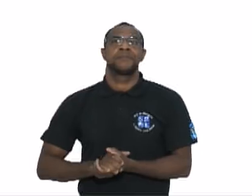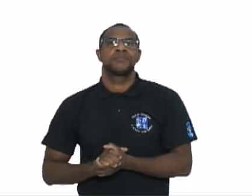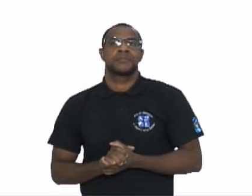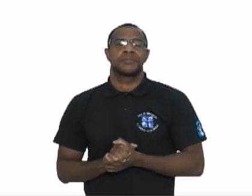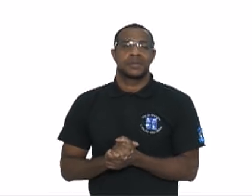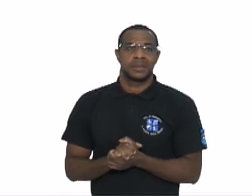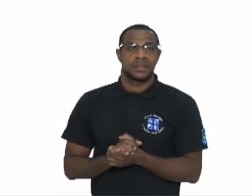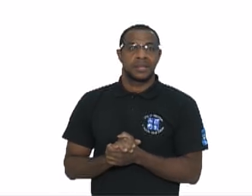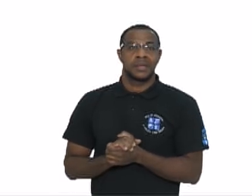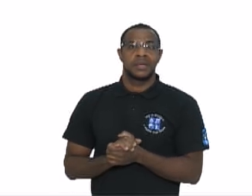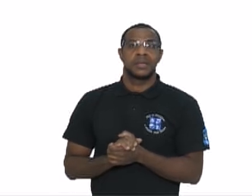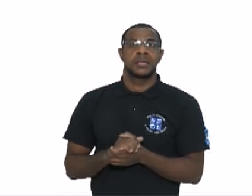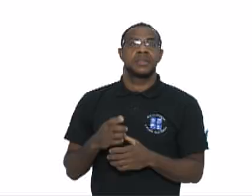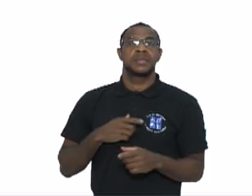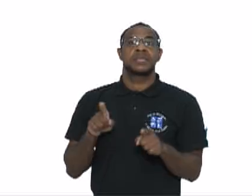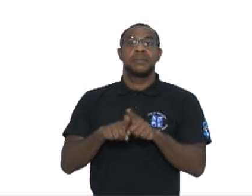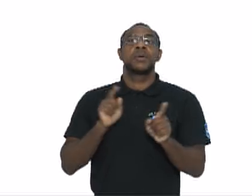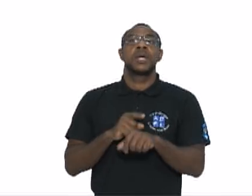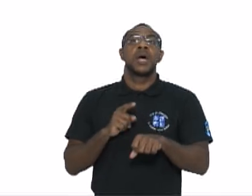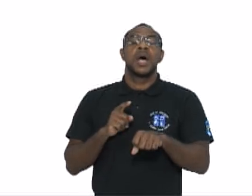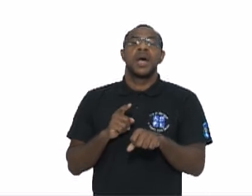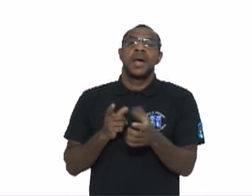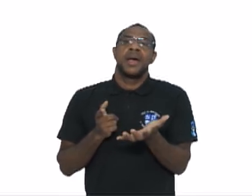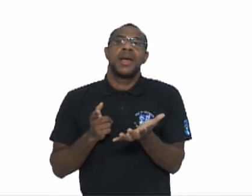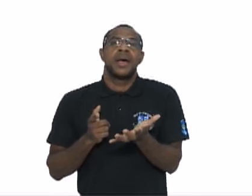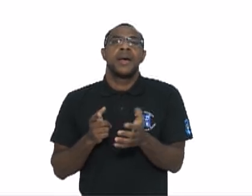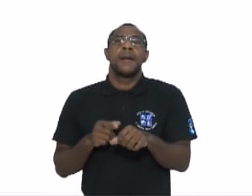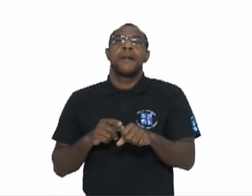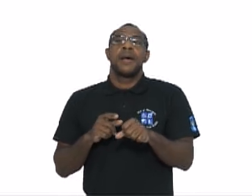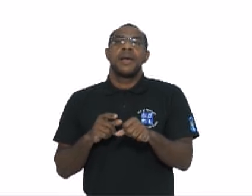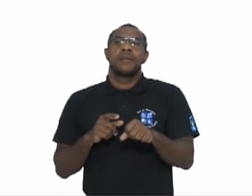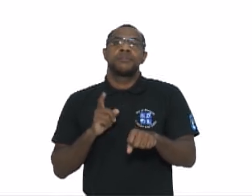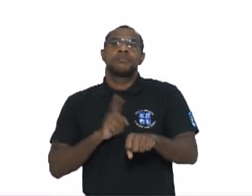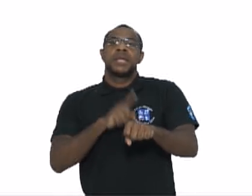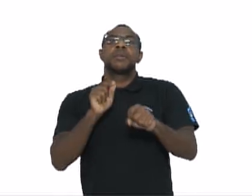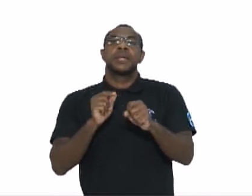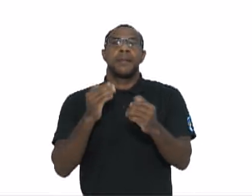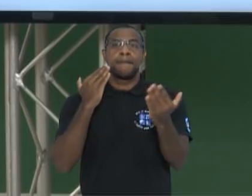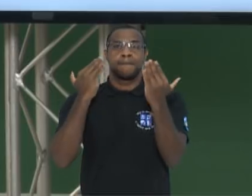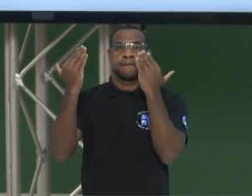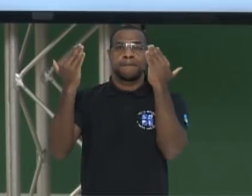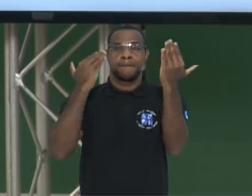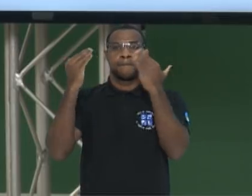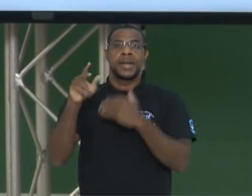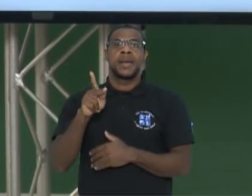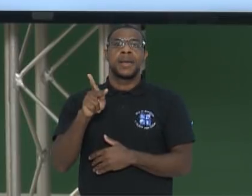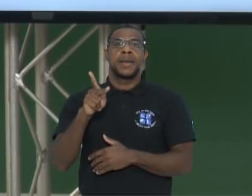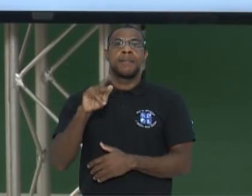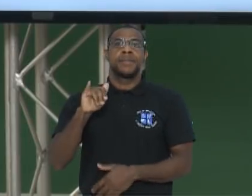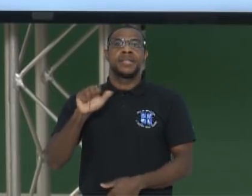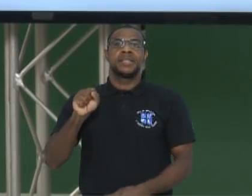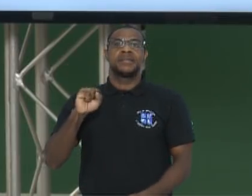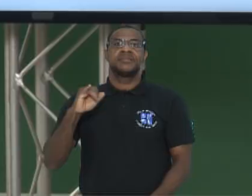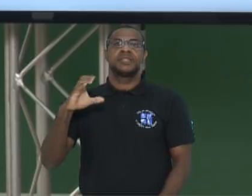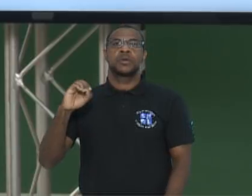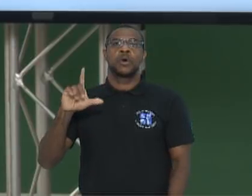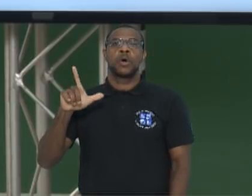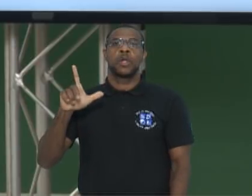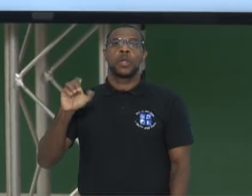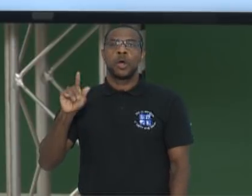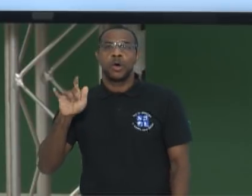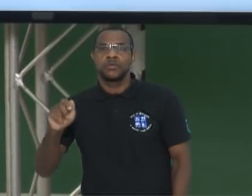Também há um predomínio do tempo psicológico. Né? O que é o tempo psicológico? Então o leitor ele mergulha